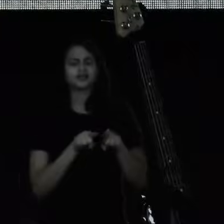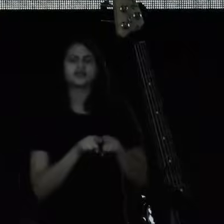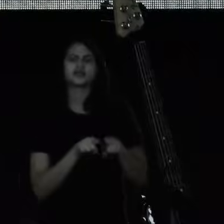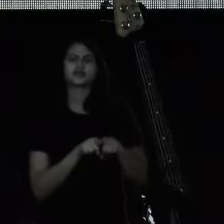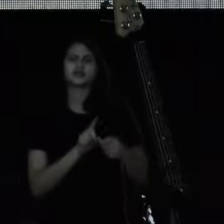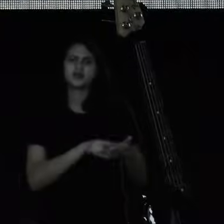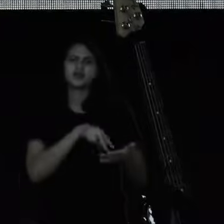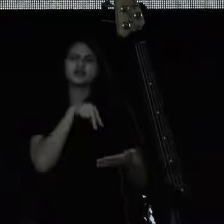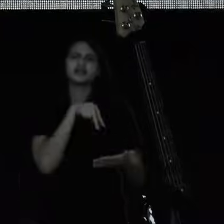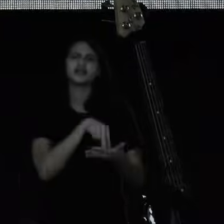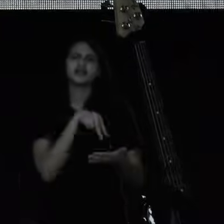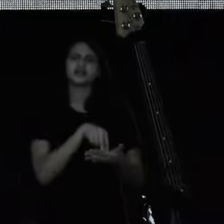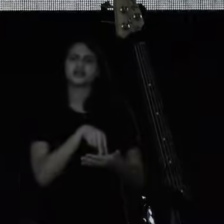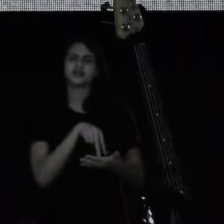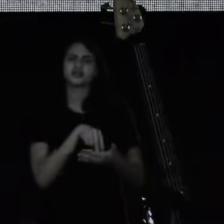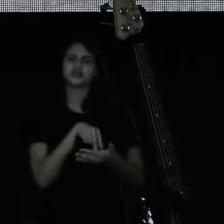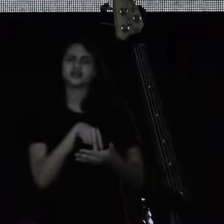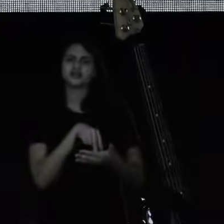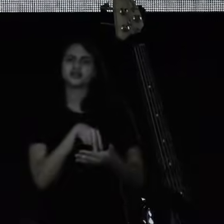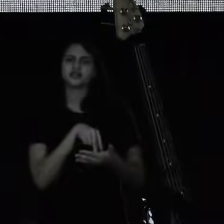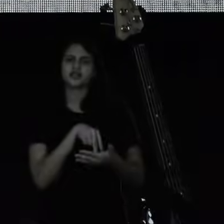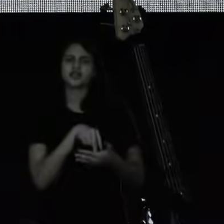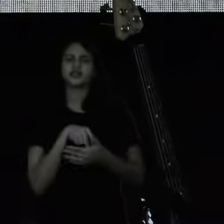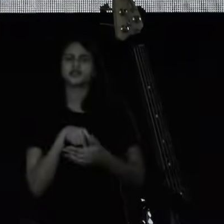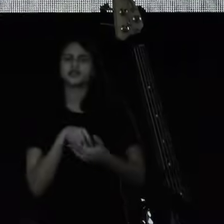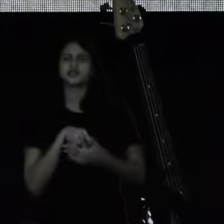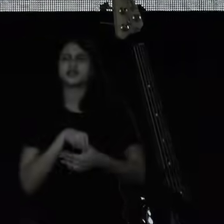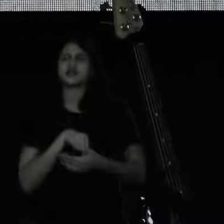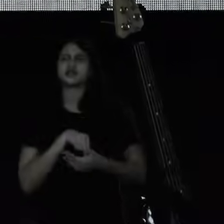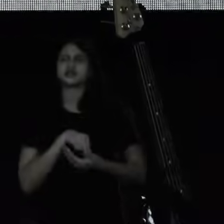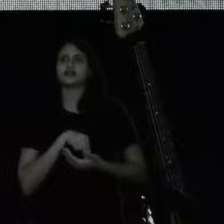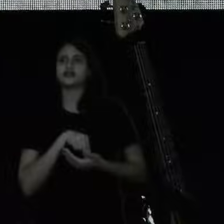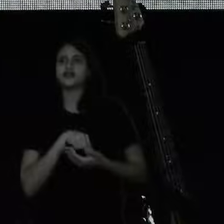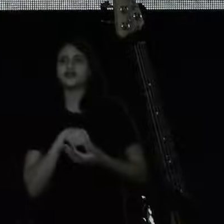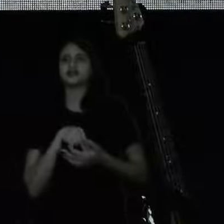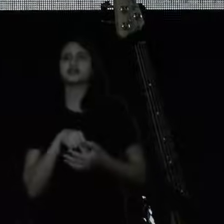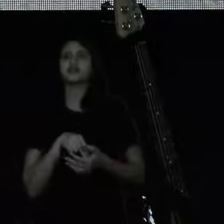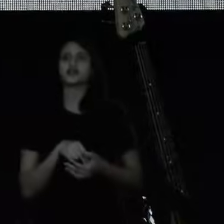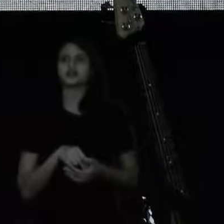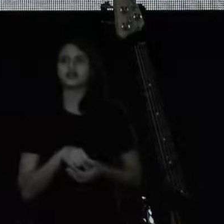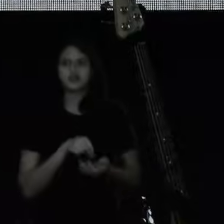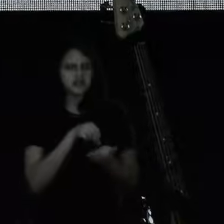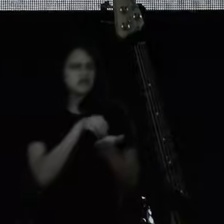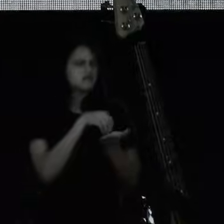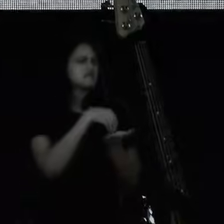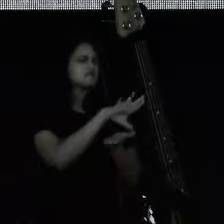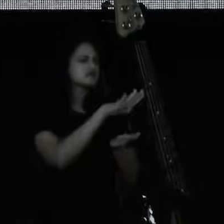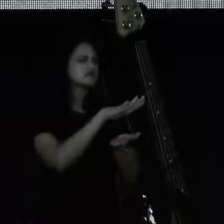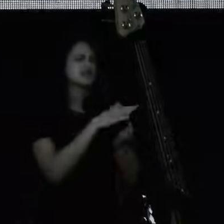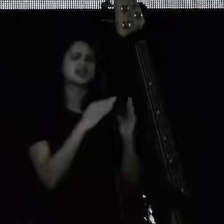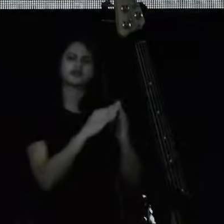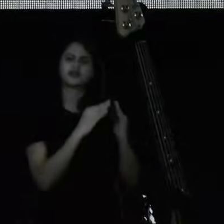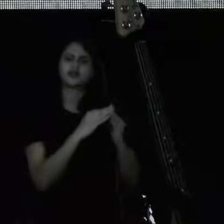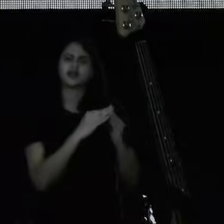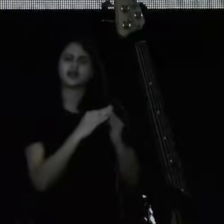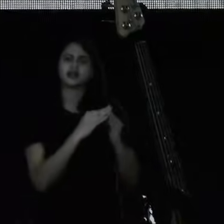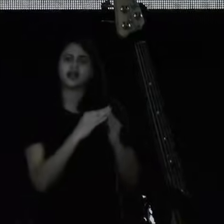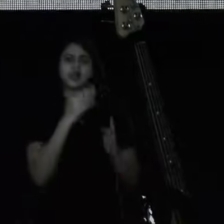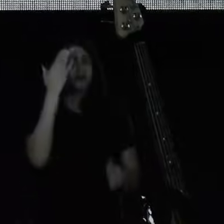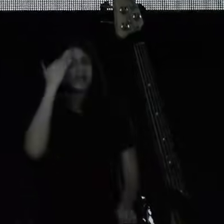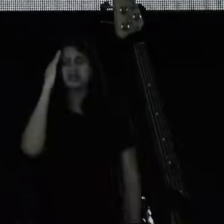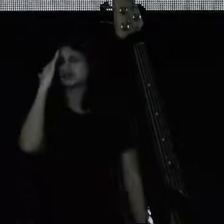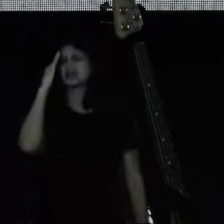e o expulsaram de casa. O que eles não sabiam é que eles estavam expulsando o